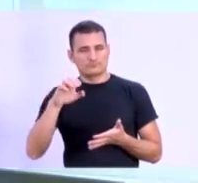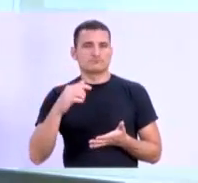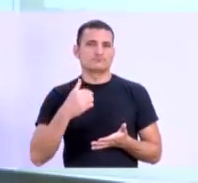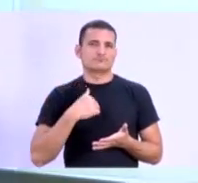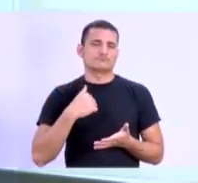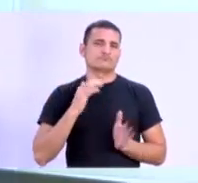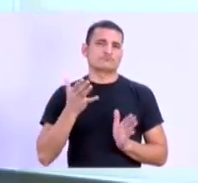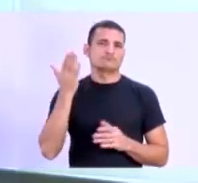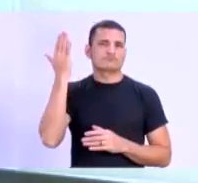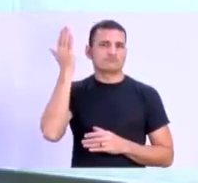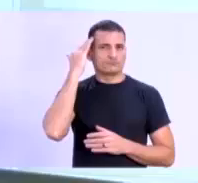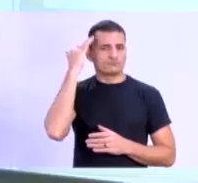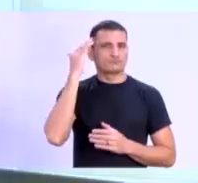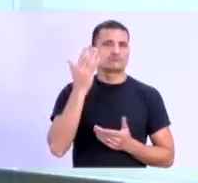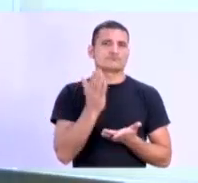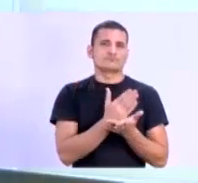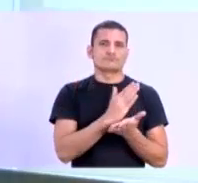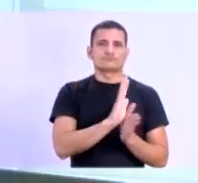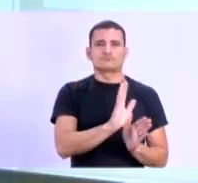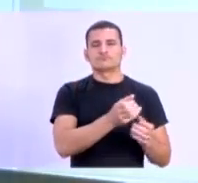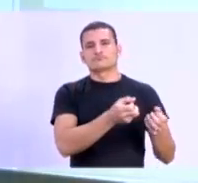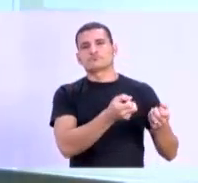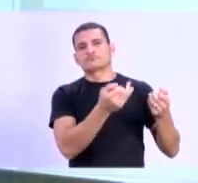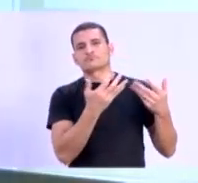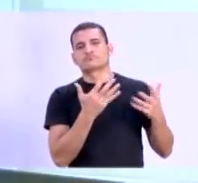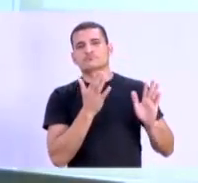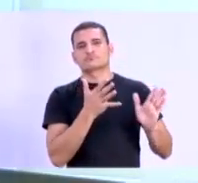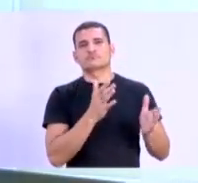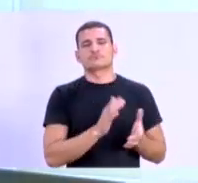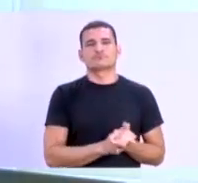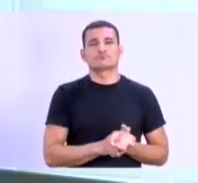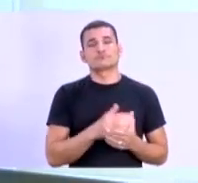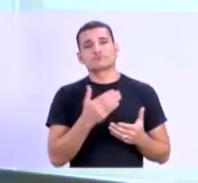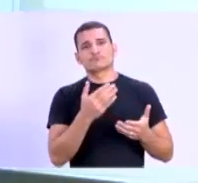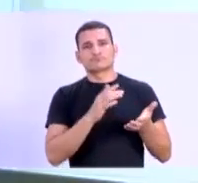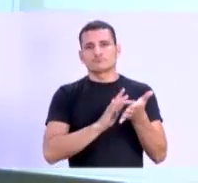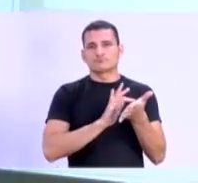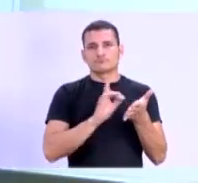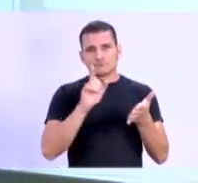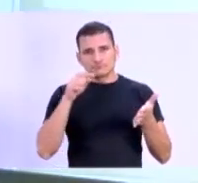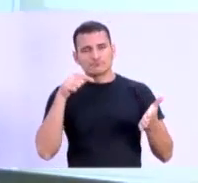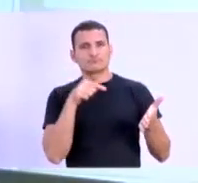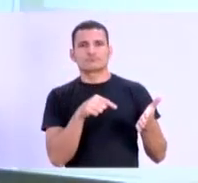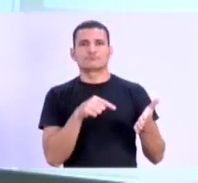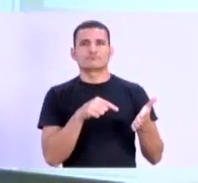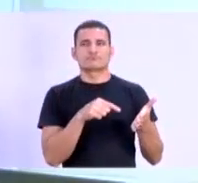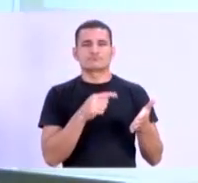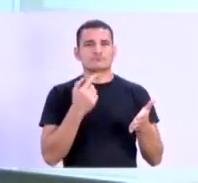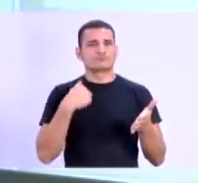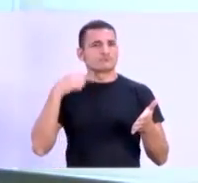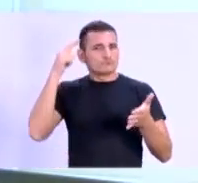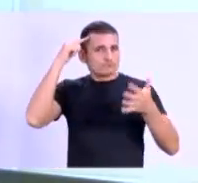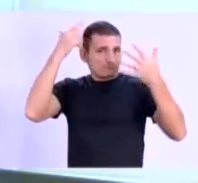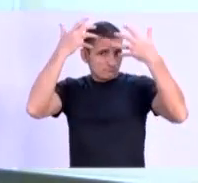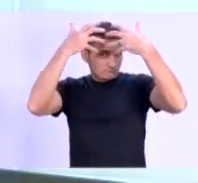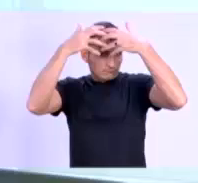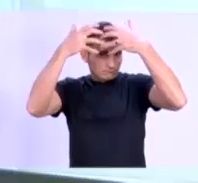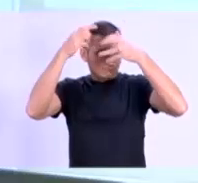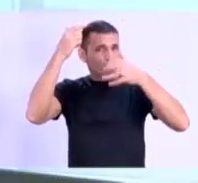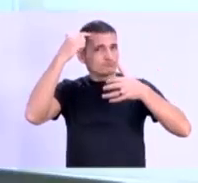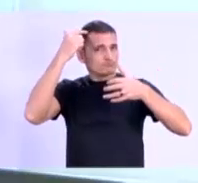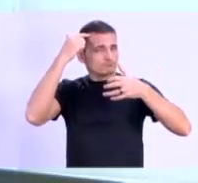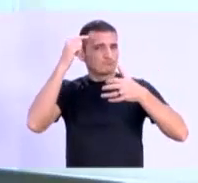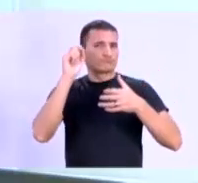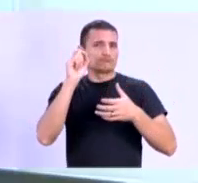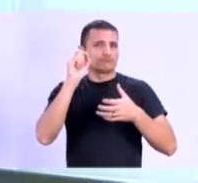vida, alguém me explicou, alguém me falou, olha, Lilo, o smartphone é isso. E meu cérebro, por ser inteligente o suficiente, o nosso